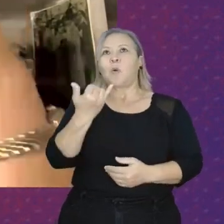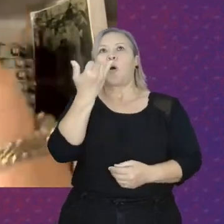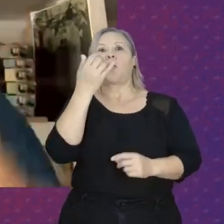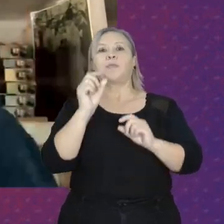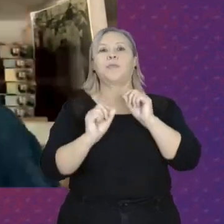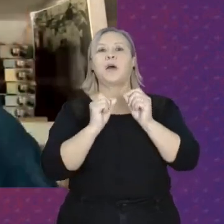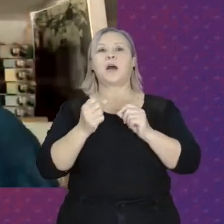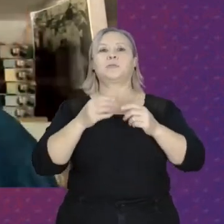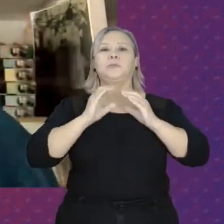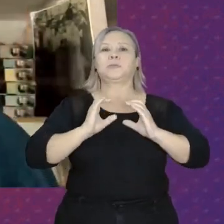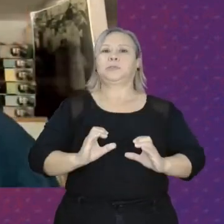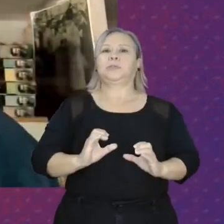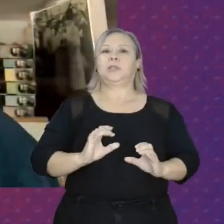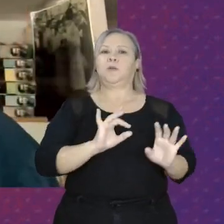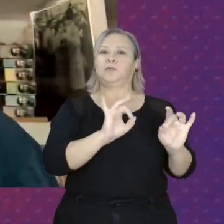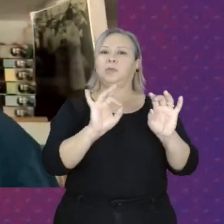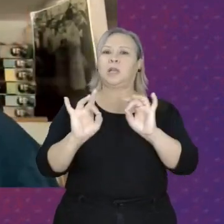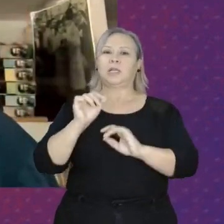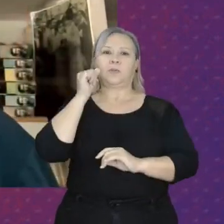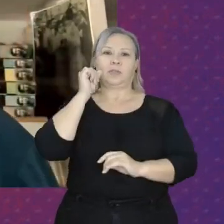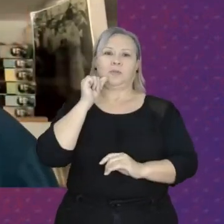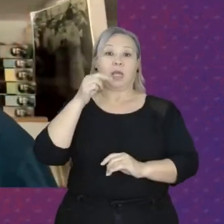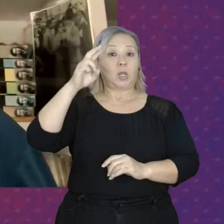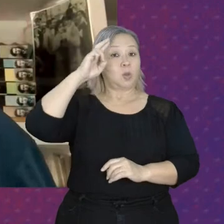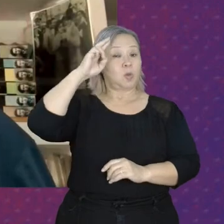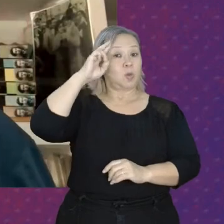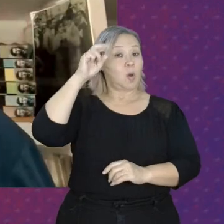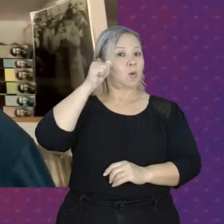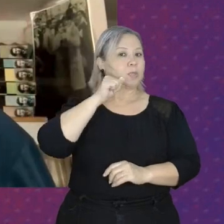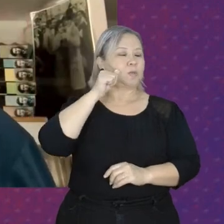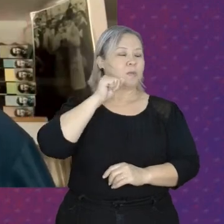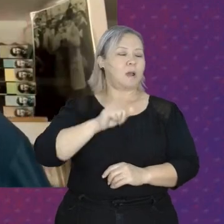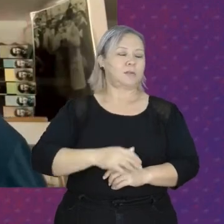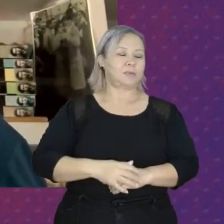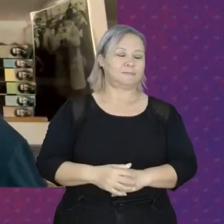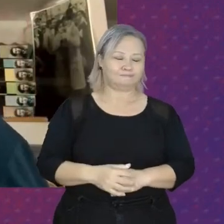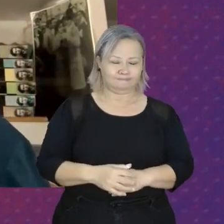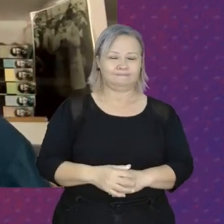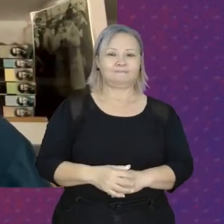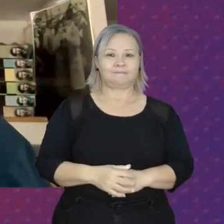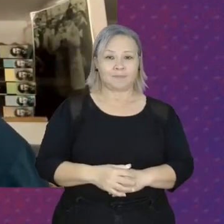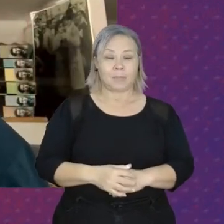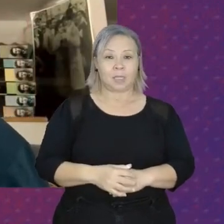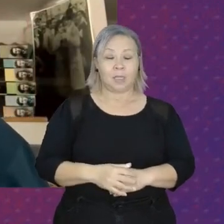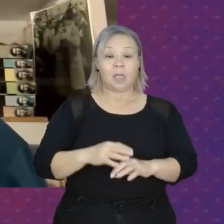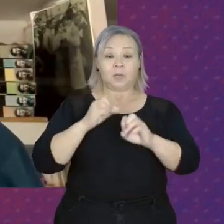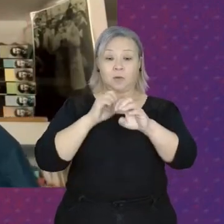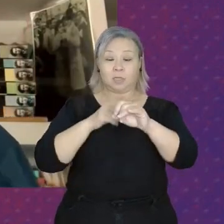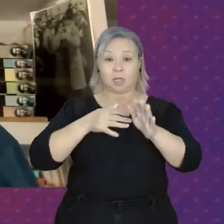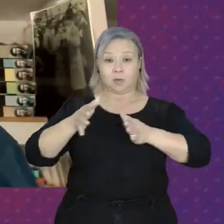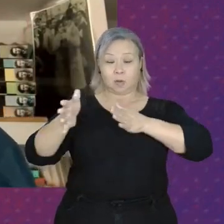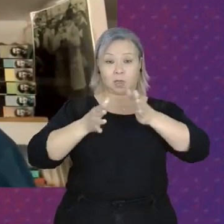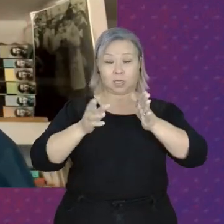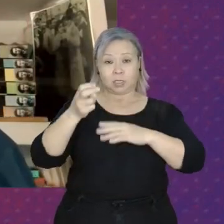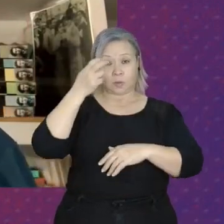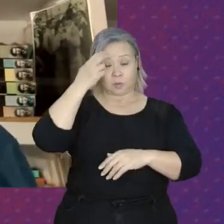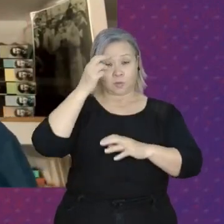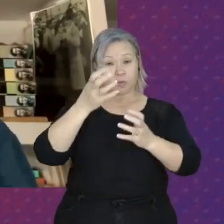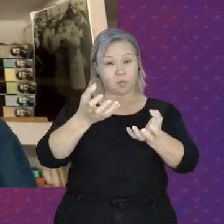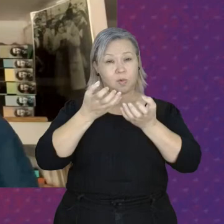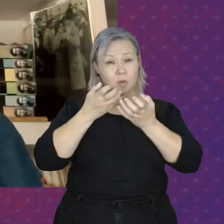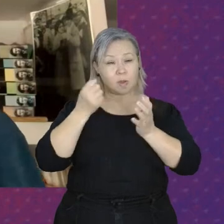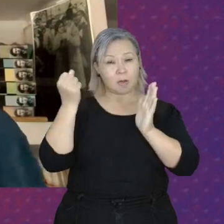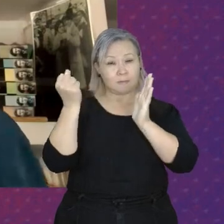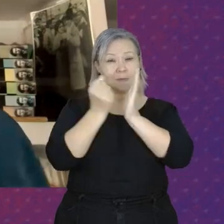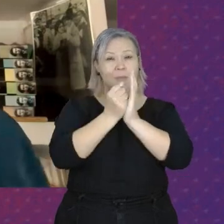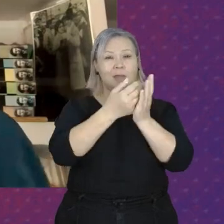de cidadã de cada uma das mulheres. Então, nesta aula sobre o acesso à cultura, o que eu quero marcar